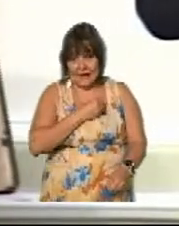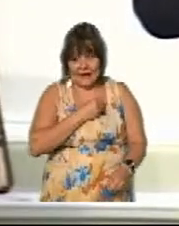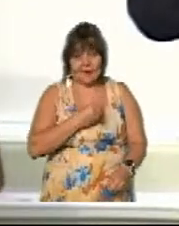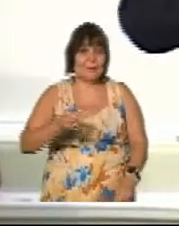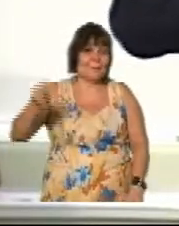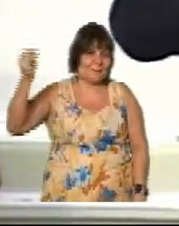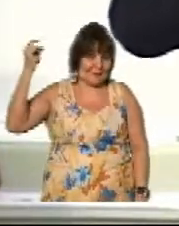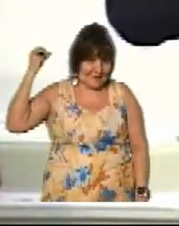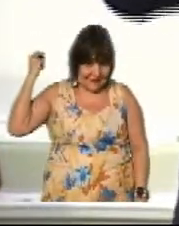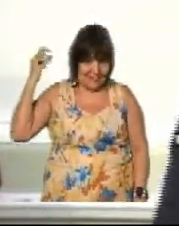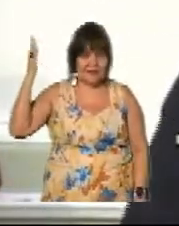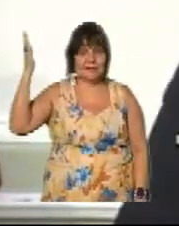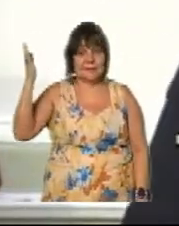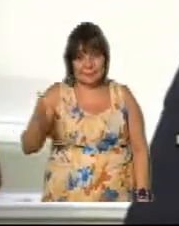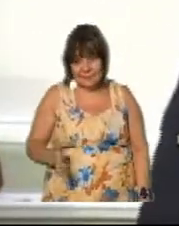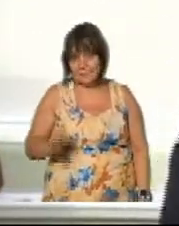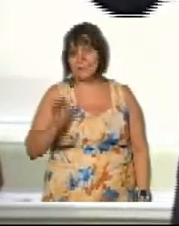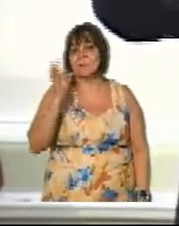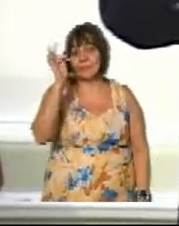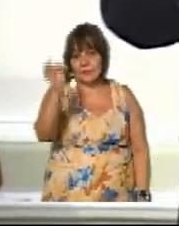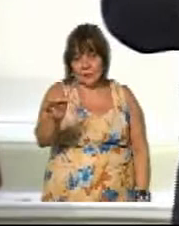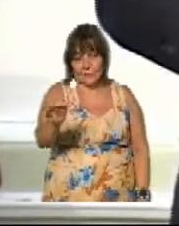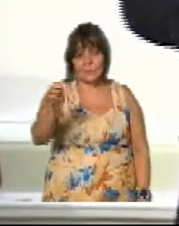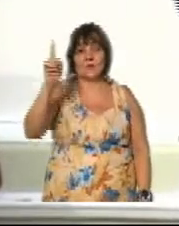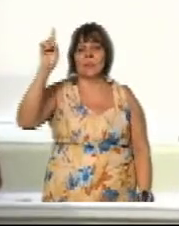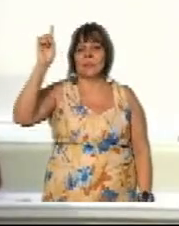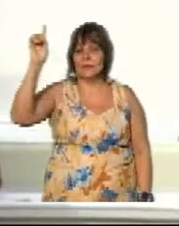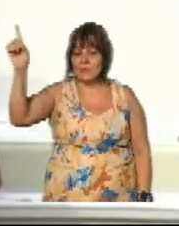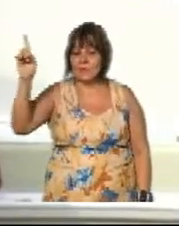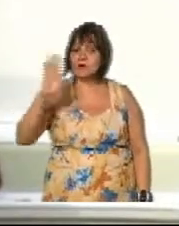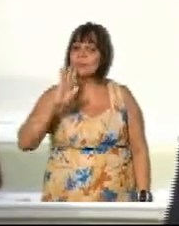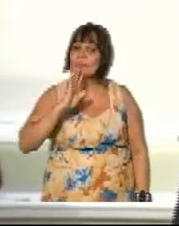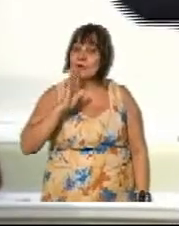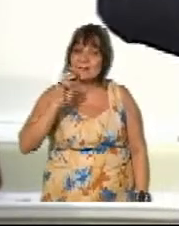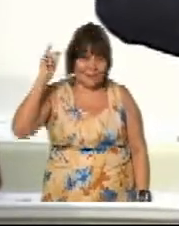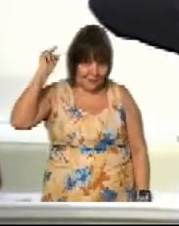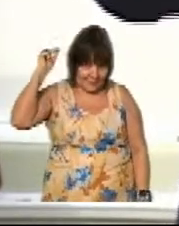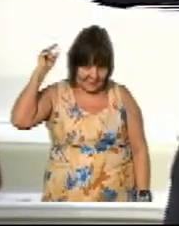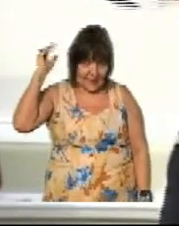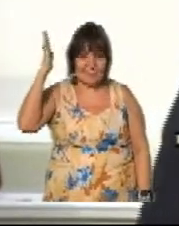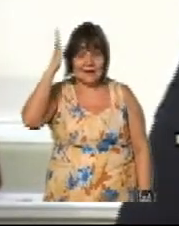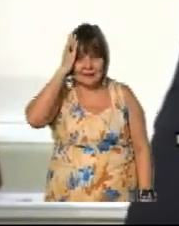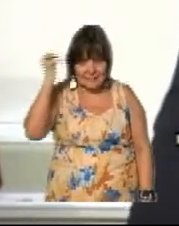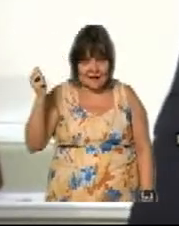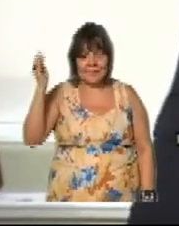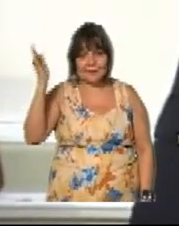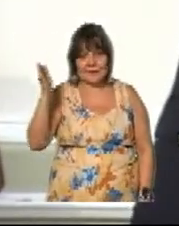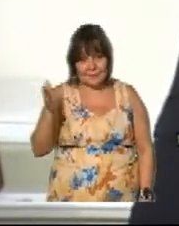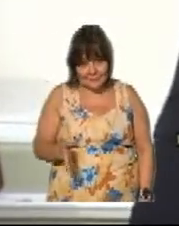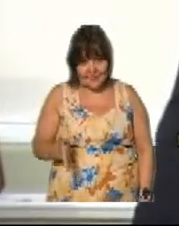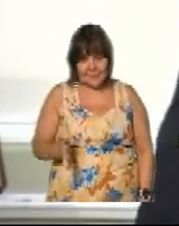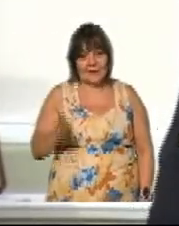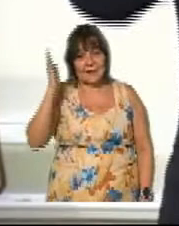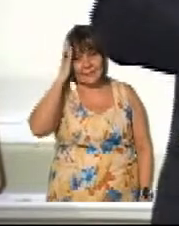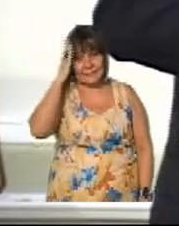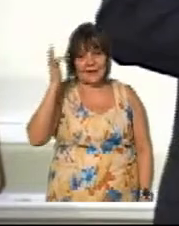passados, presentes e futuros. Deus conheceu o nosso passado, sabe do nosso presente e sabe o que, nós podemos